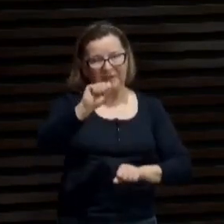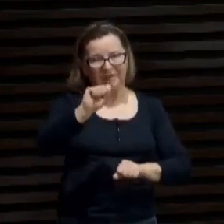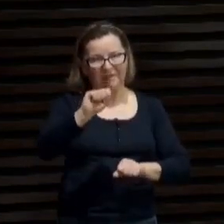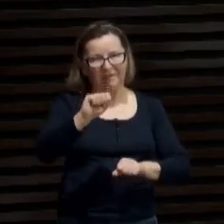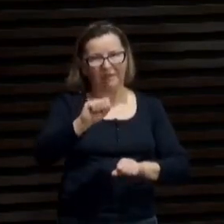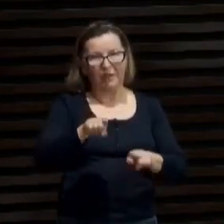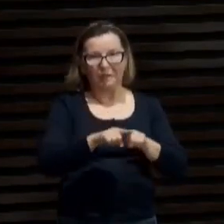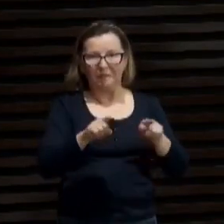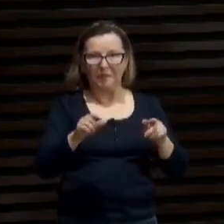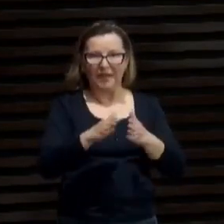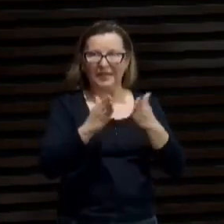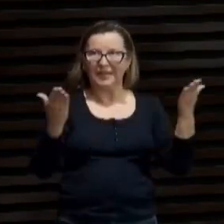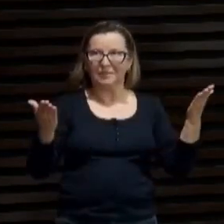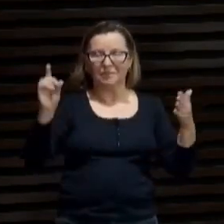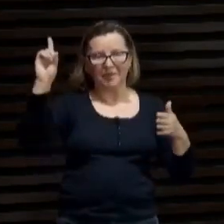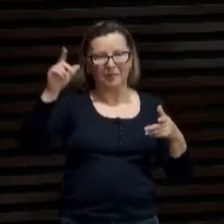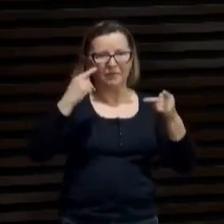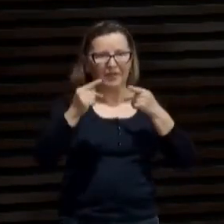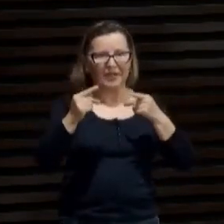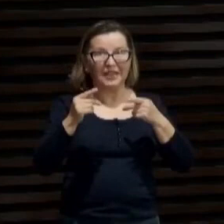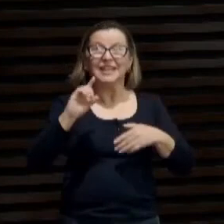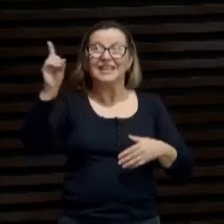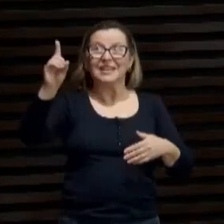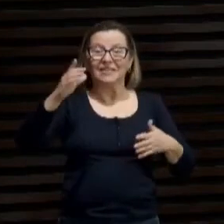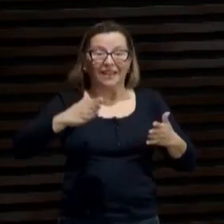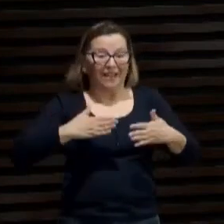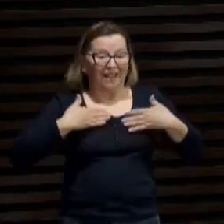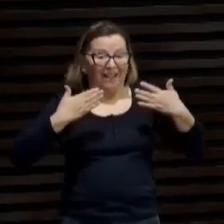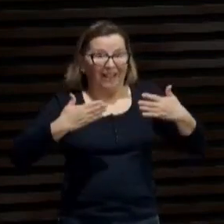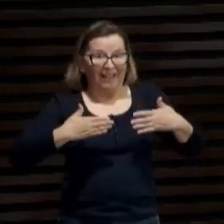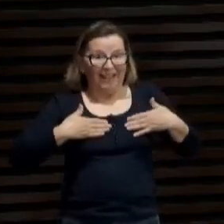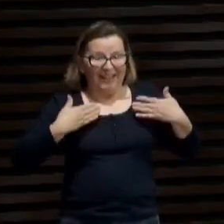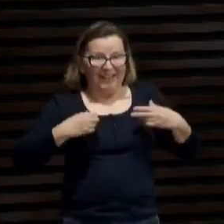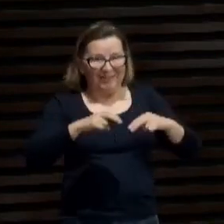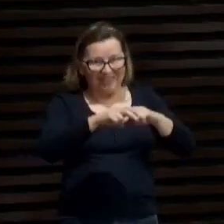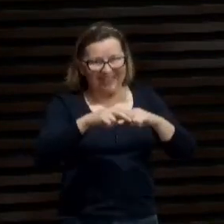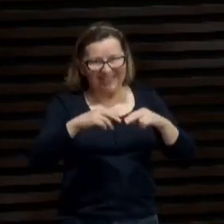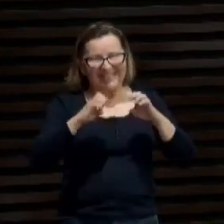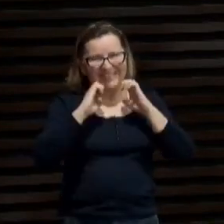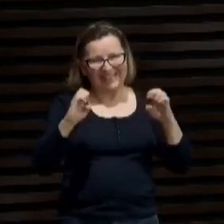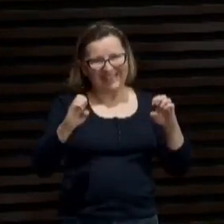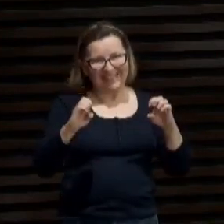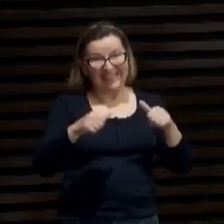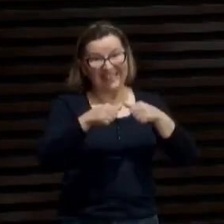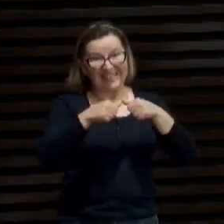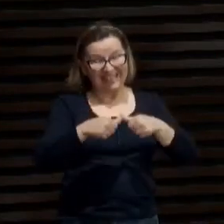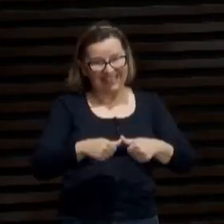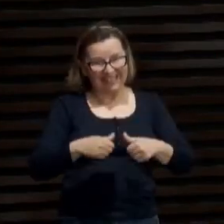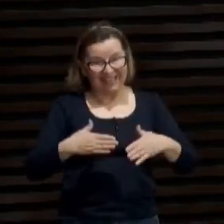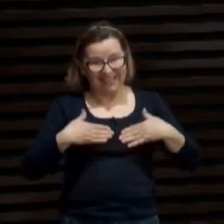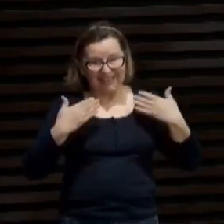uma alegria tamanha, mediante o Evangelho, que essa alegria é capaz de